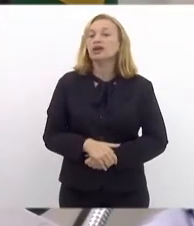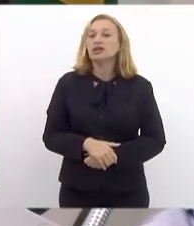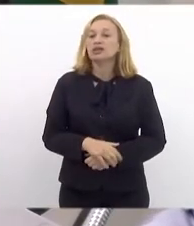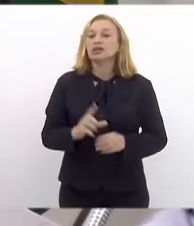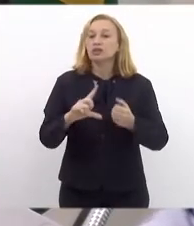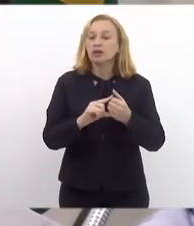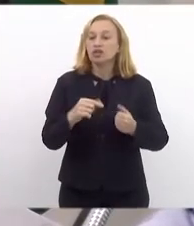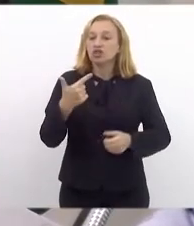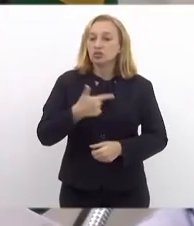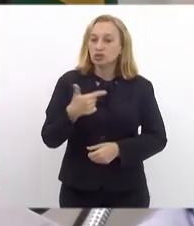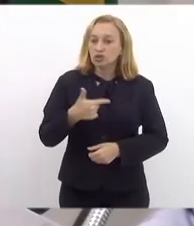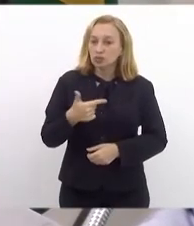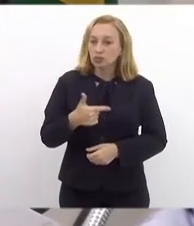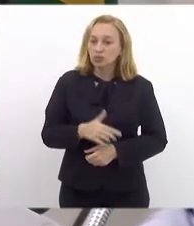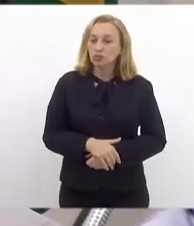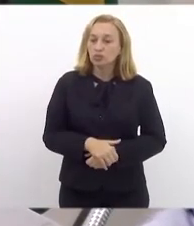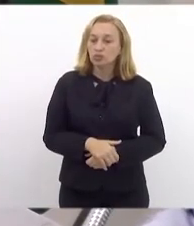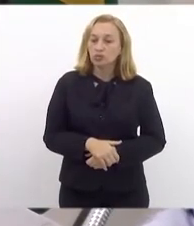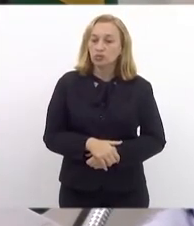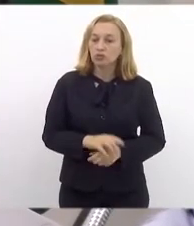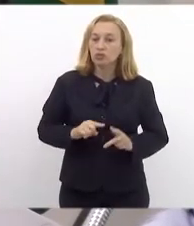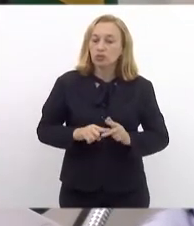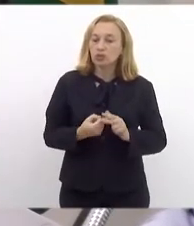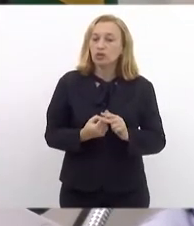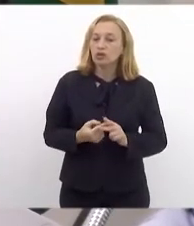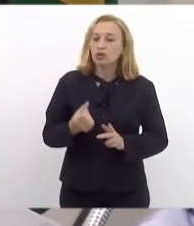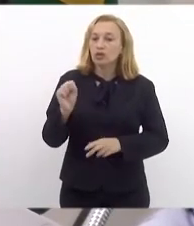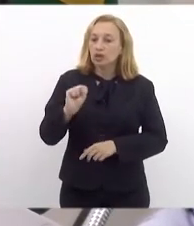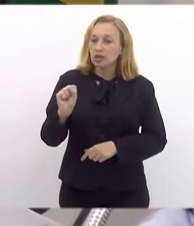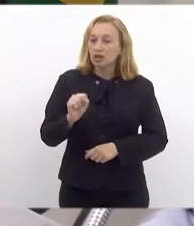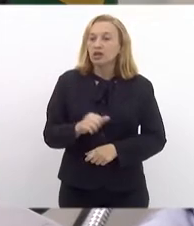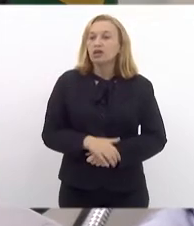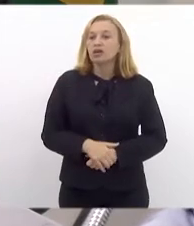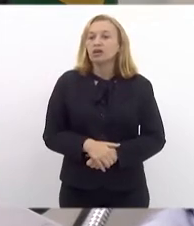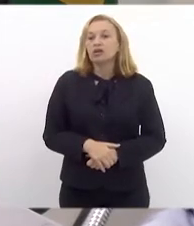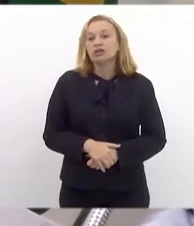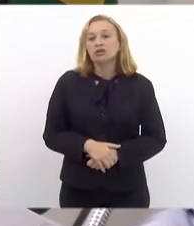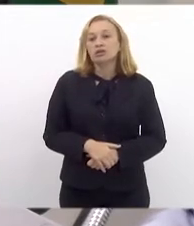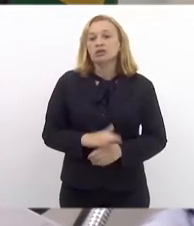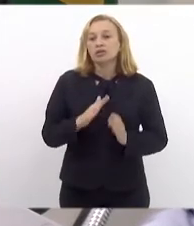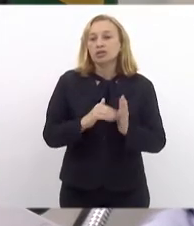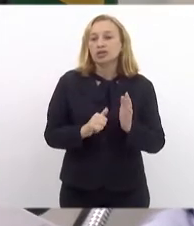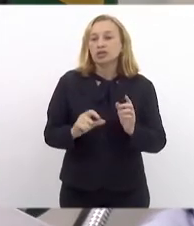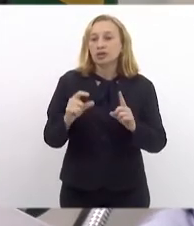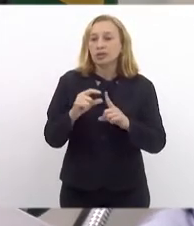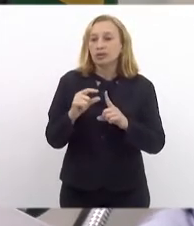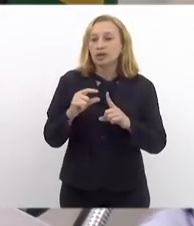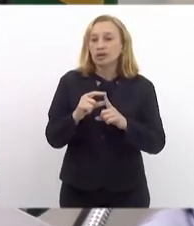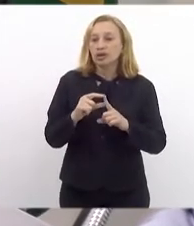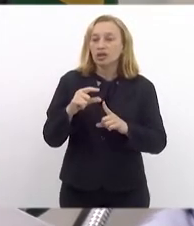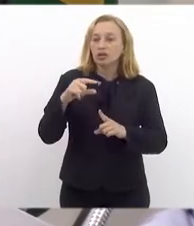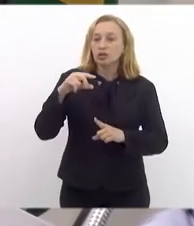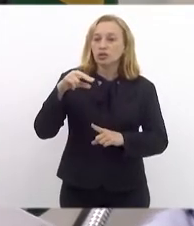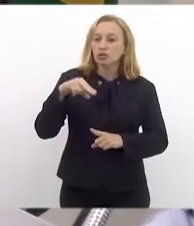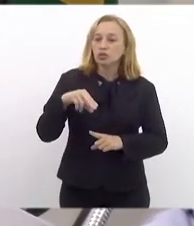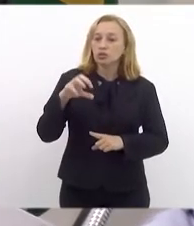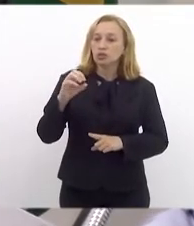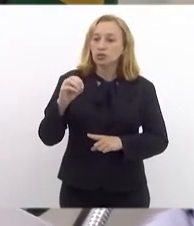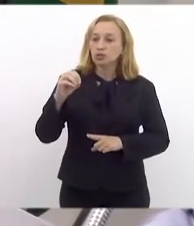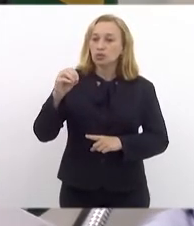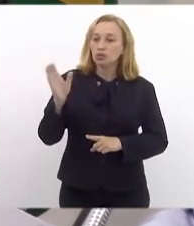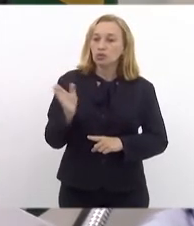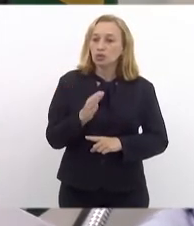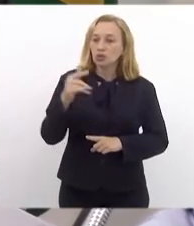artigo 2º que modifica corte 8º retirar a palavra no que couber